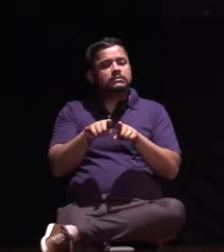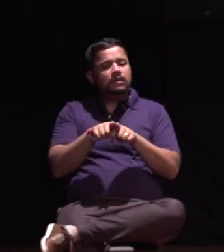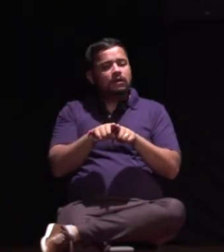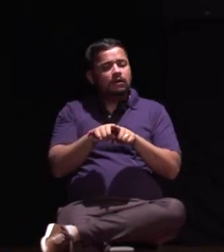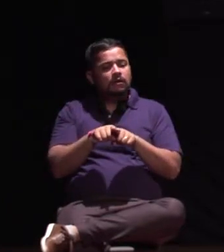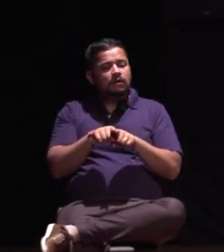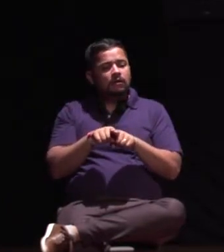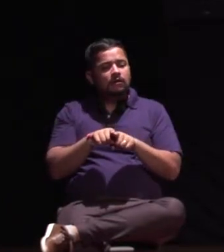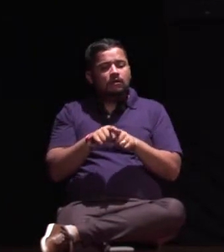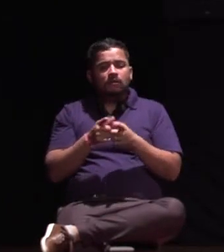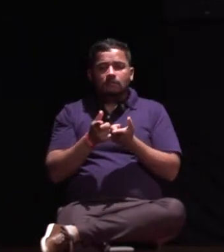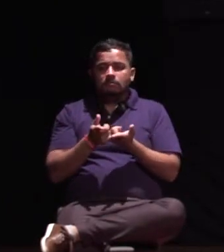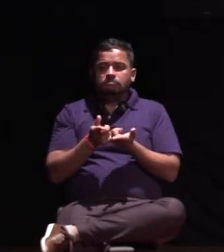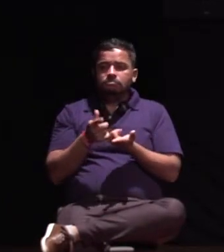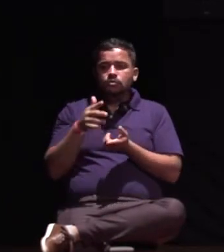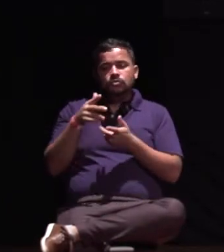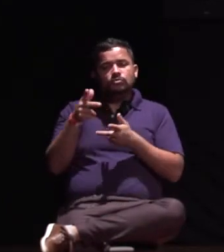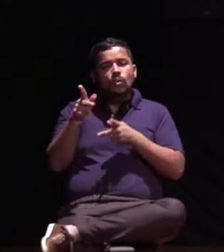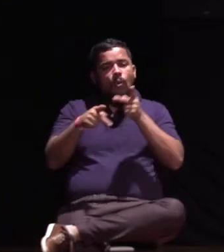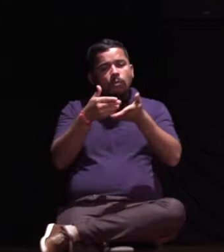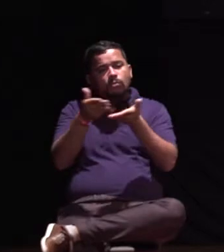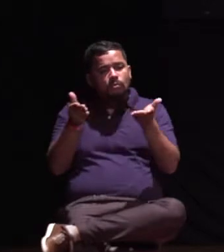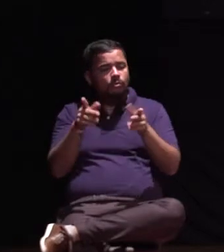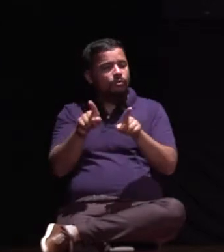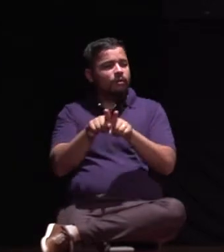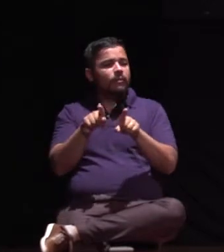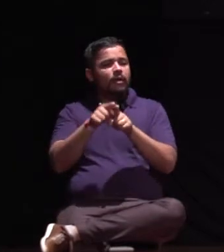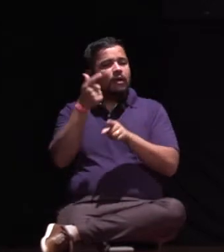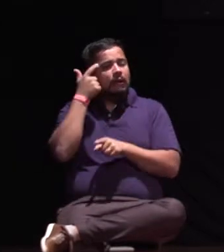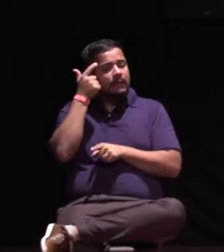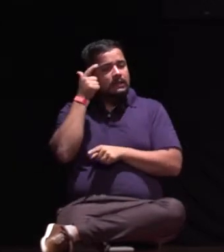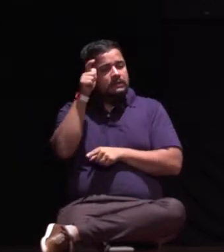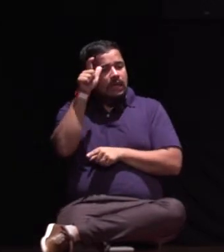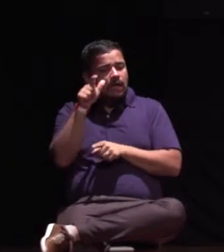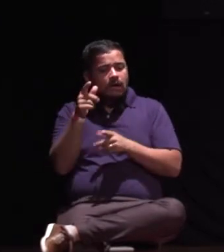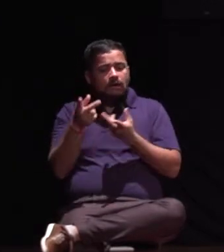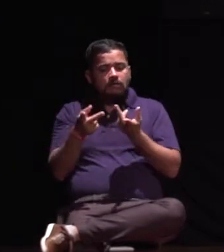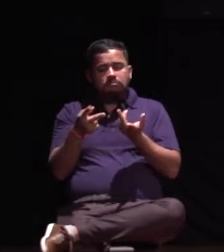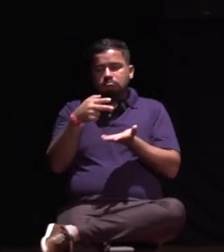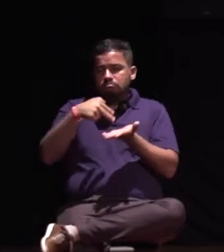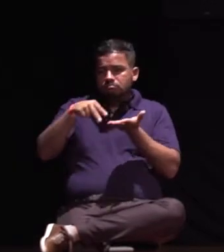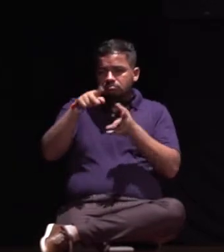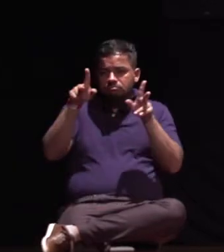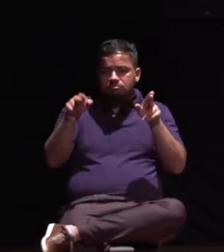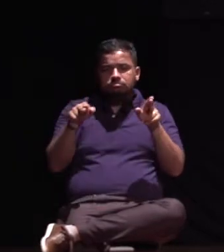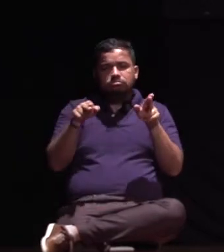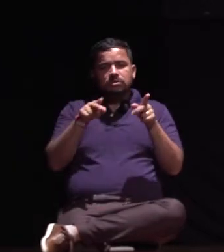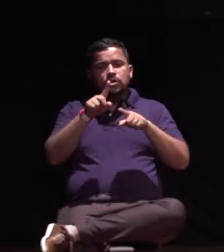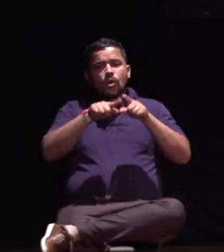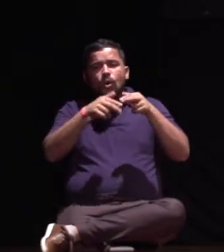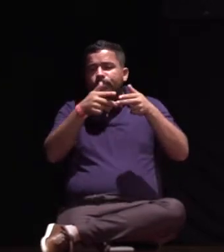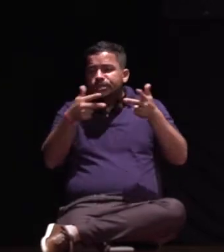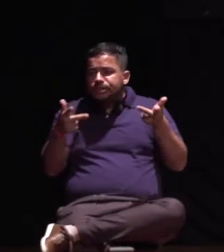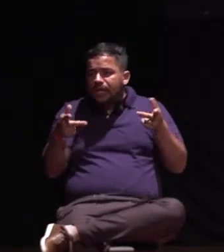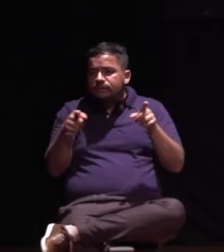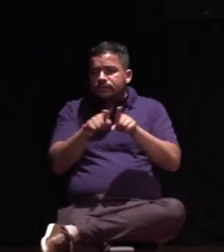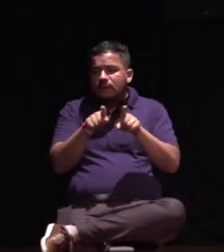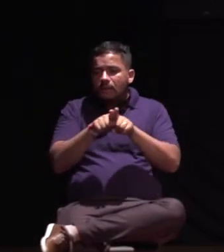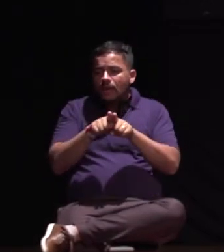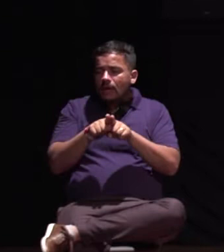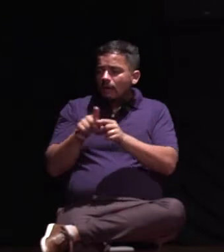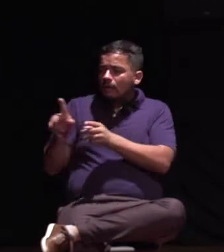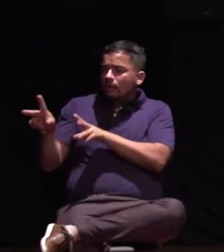no público coreografado, como pensar nos objetos